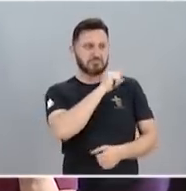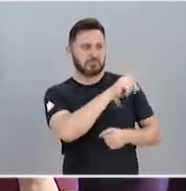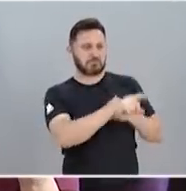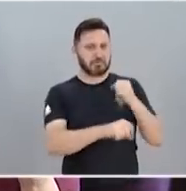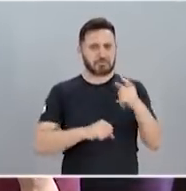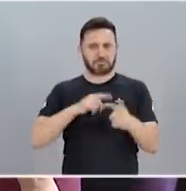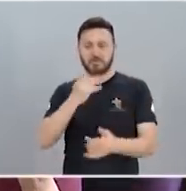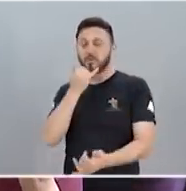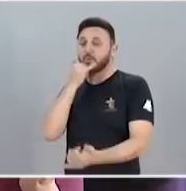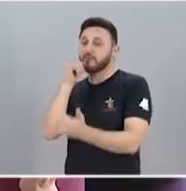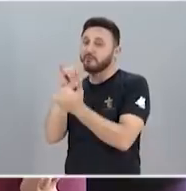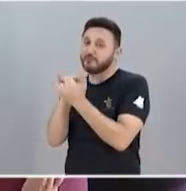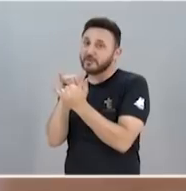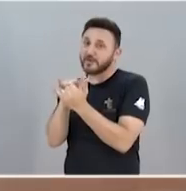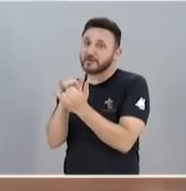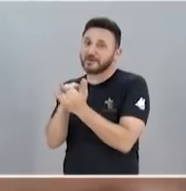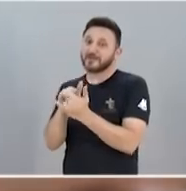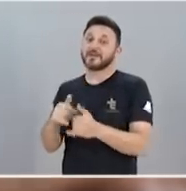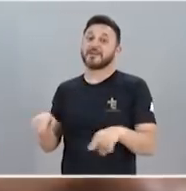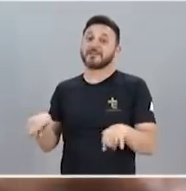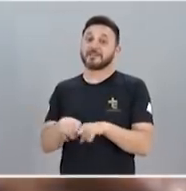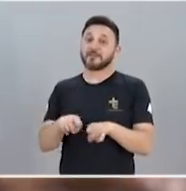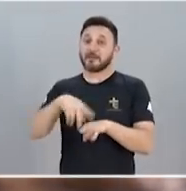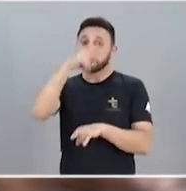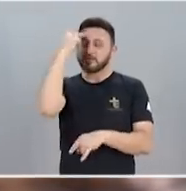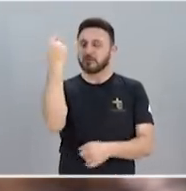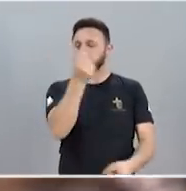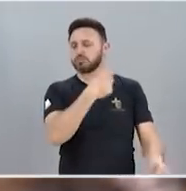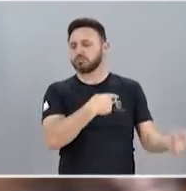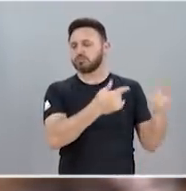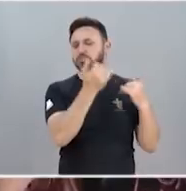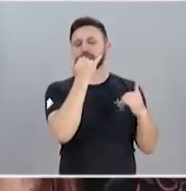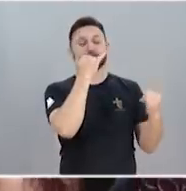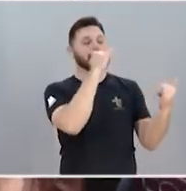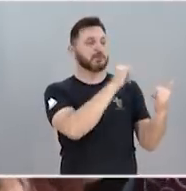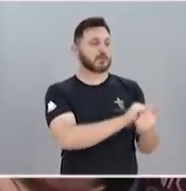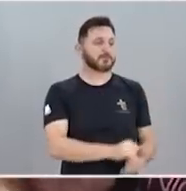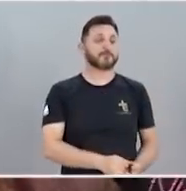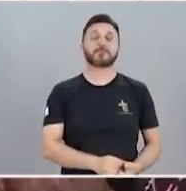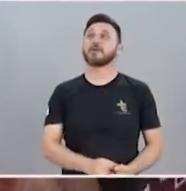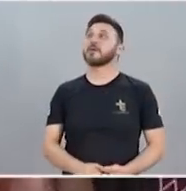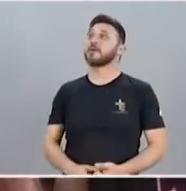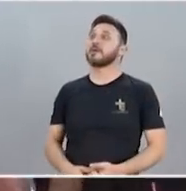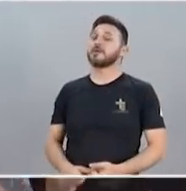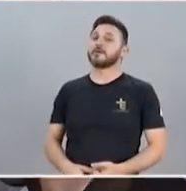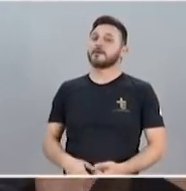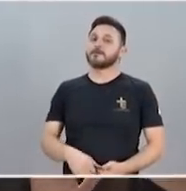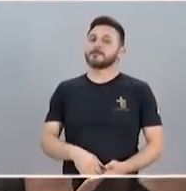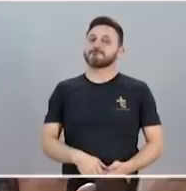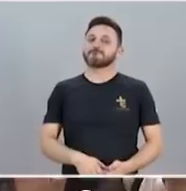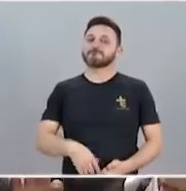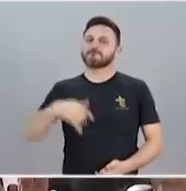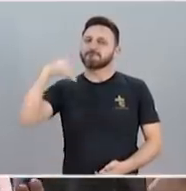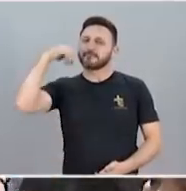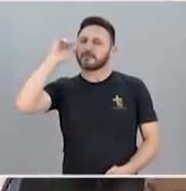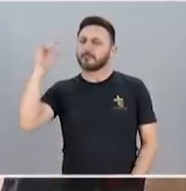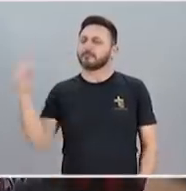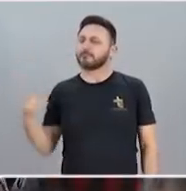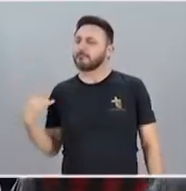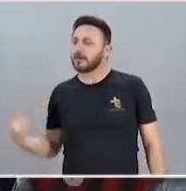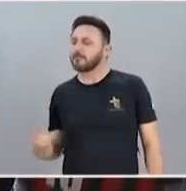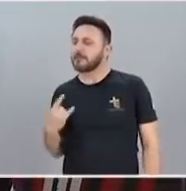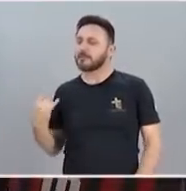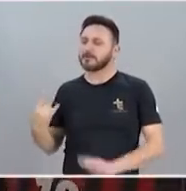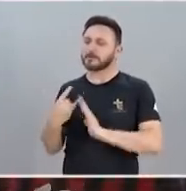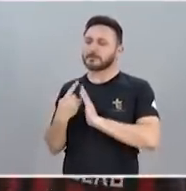ofensas, assim como nós perdoamos a quem nos tem ofendido. E não nos deixeis cair em tentação,